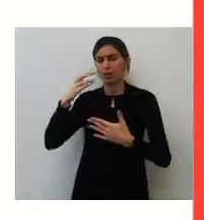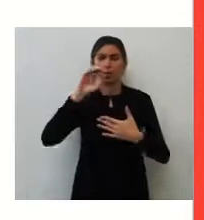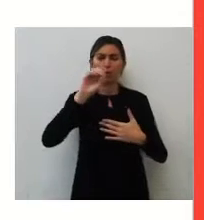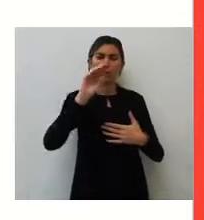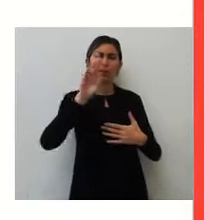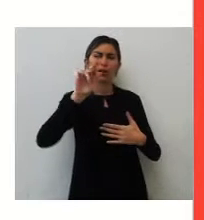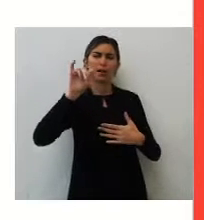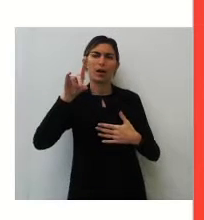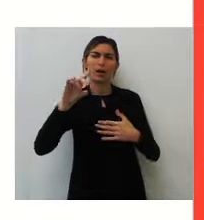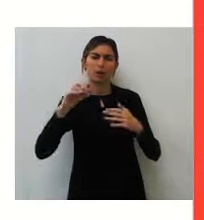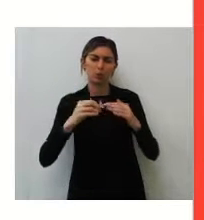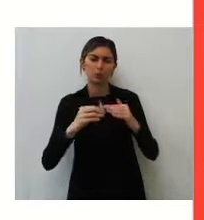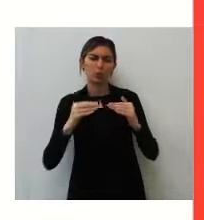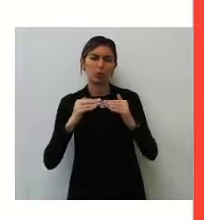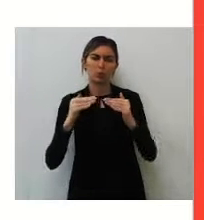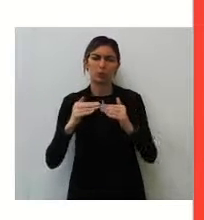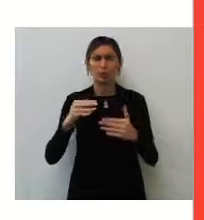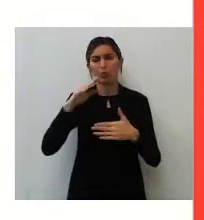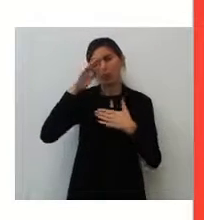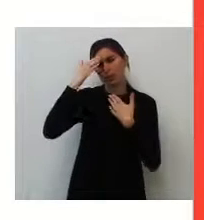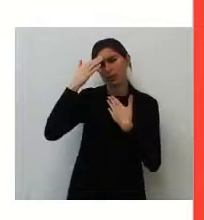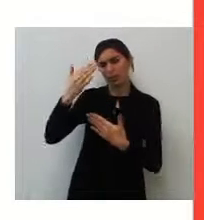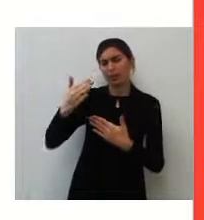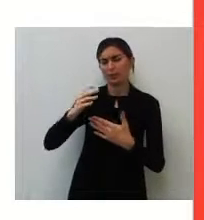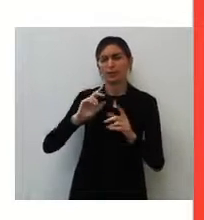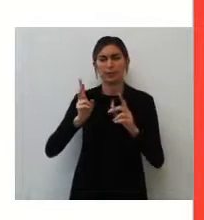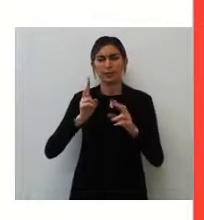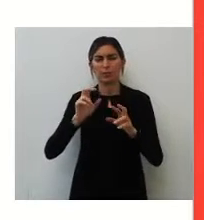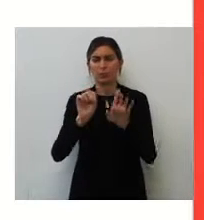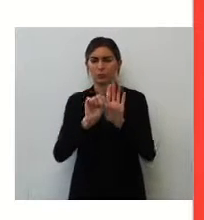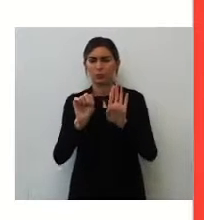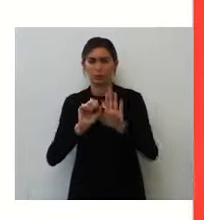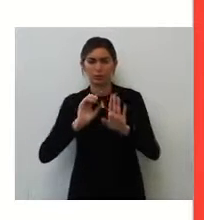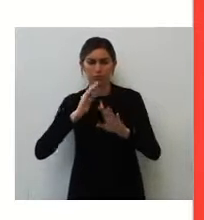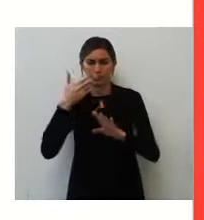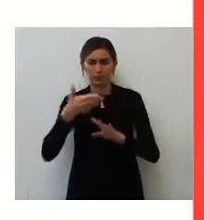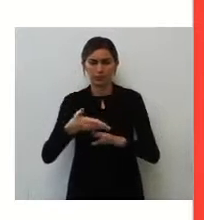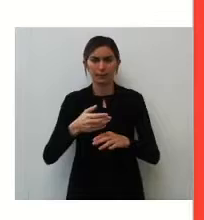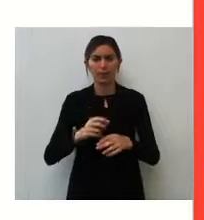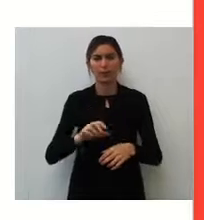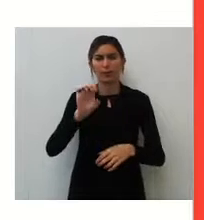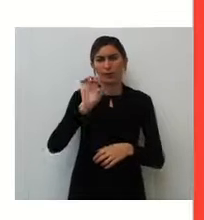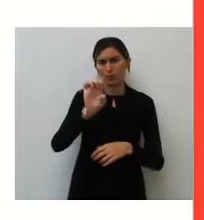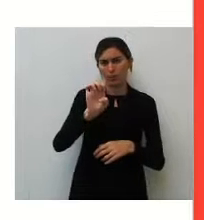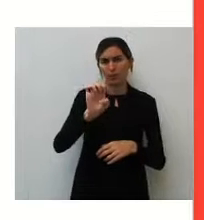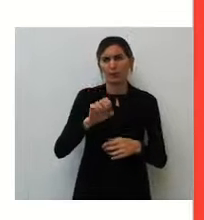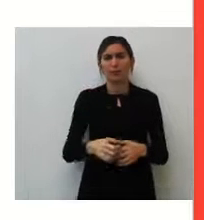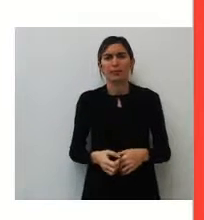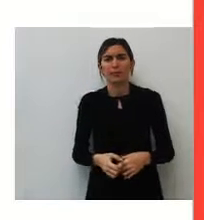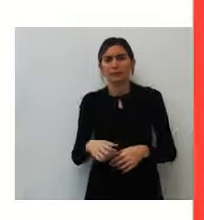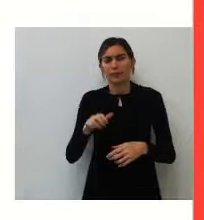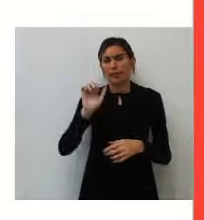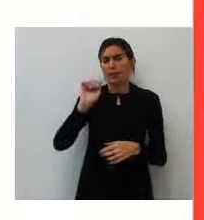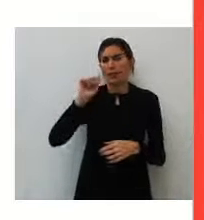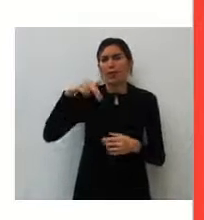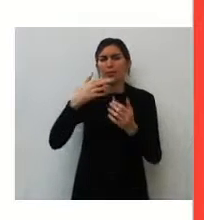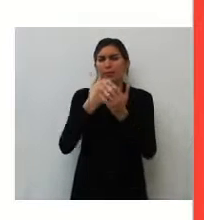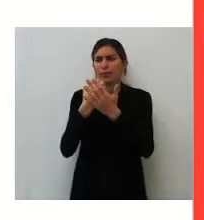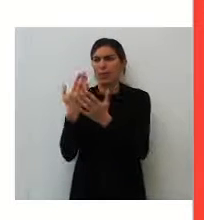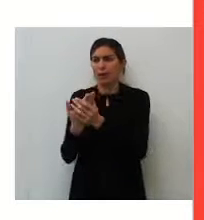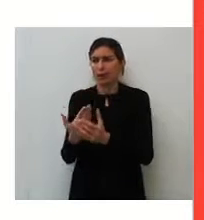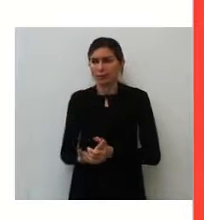vai sempre concordar com o substantivo a que se referir vamos ver o erro da letra r olha lá anexos